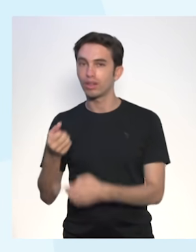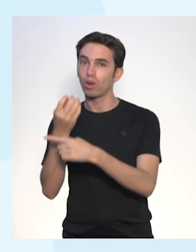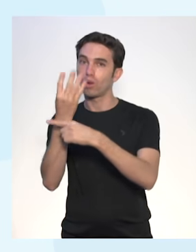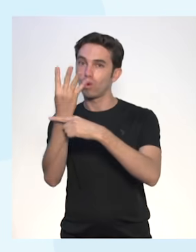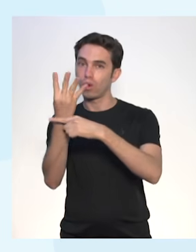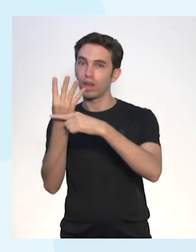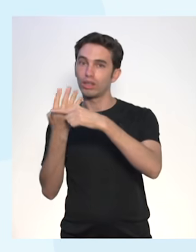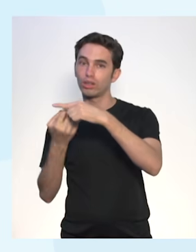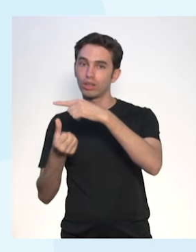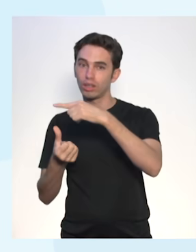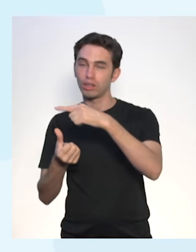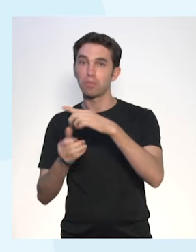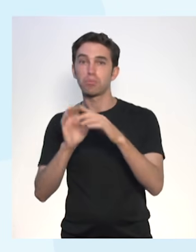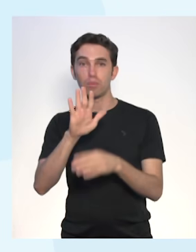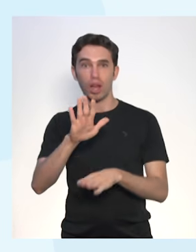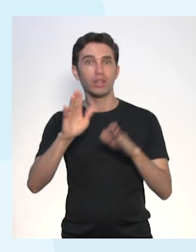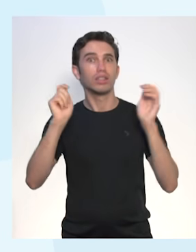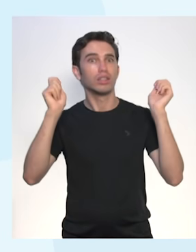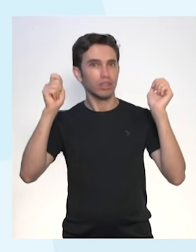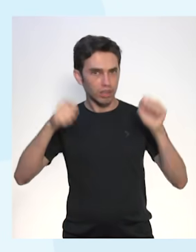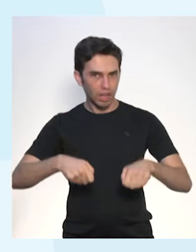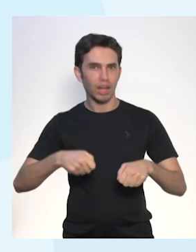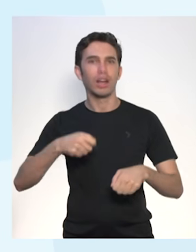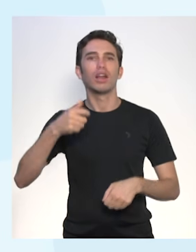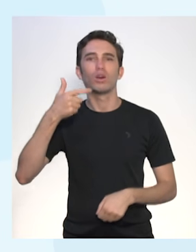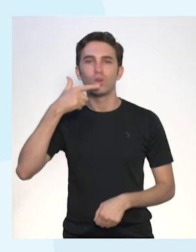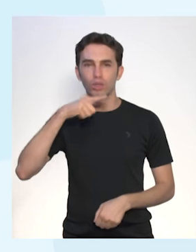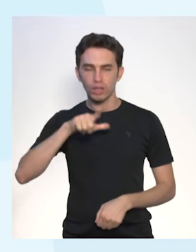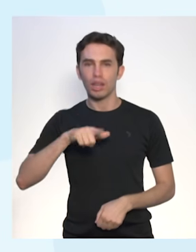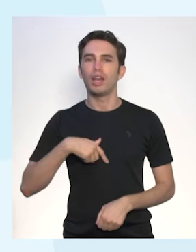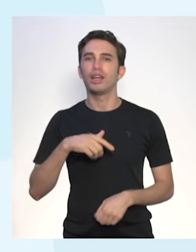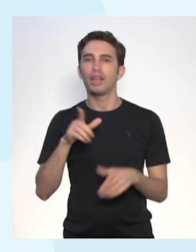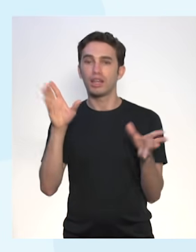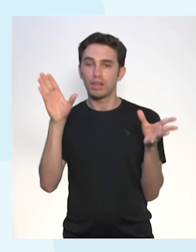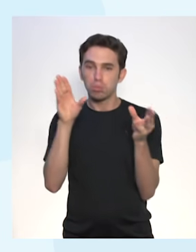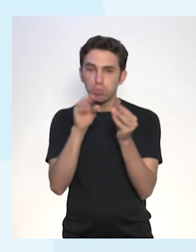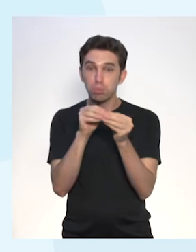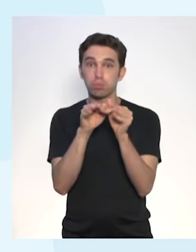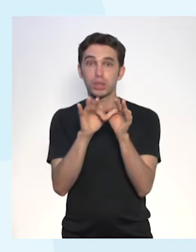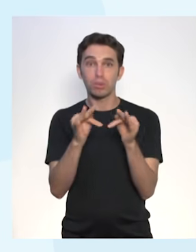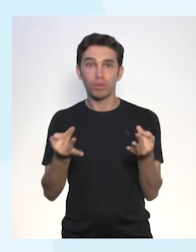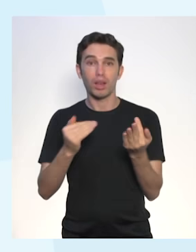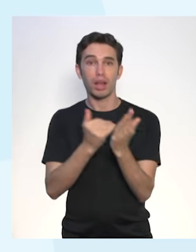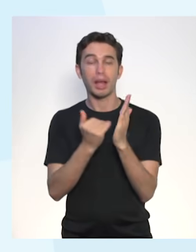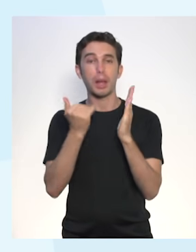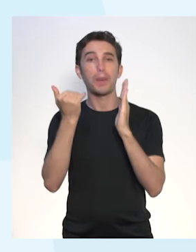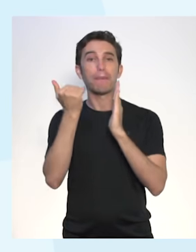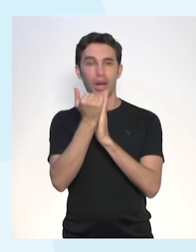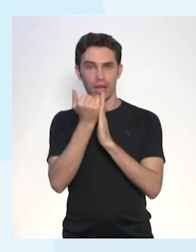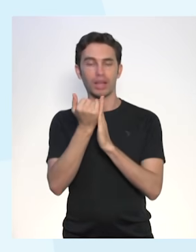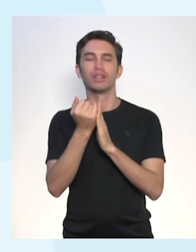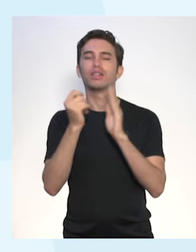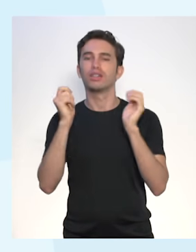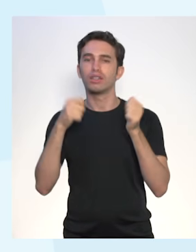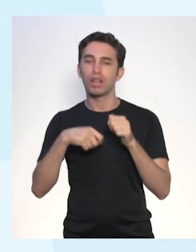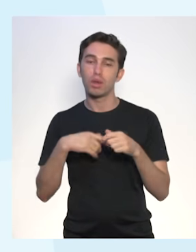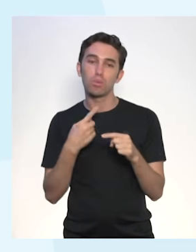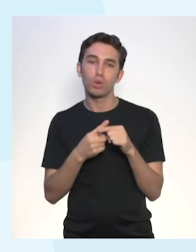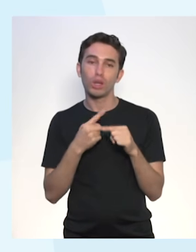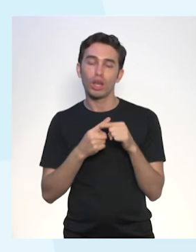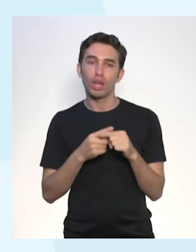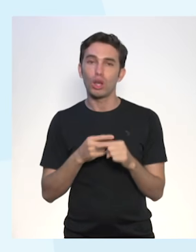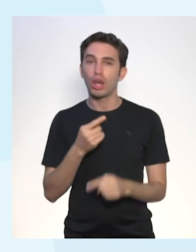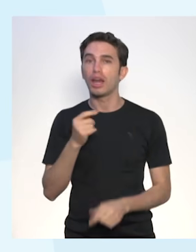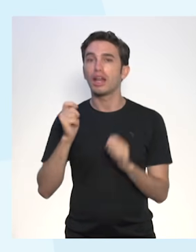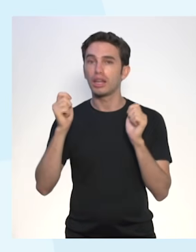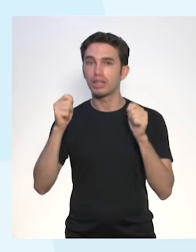dividir, Osmar. Uhum. Ainda dá. Não é uma forma irredutível, uhum, né? Porque tanto 4 quanto 6 ainda pode